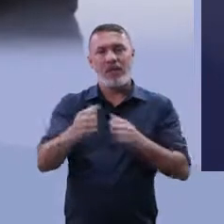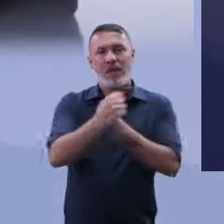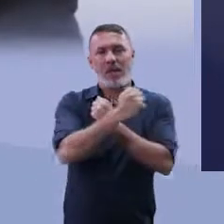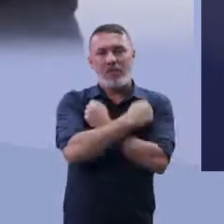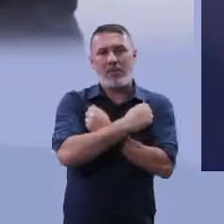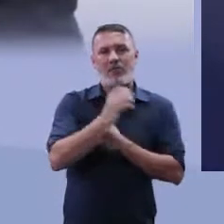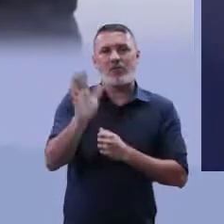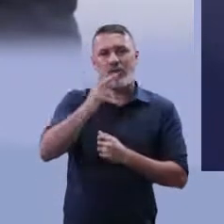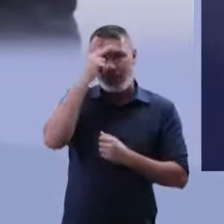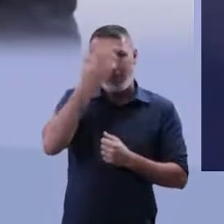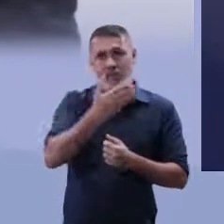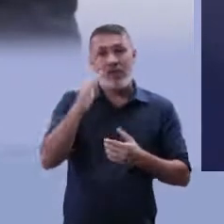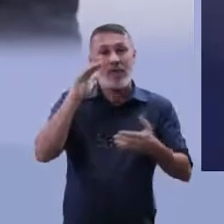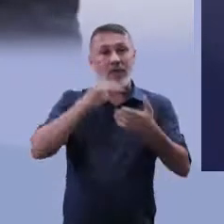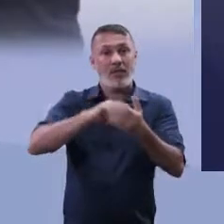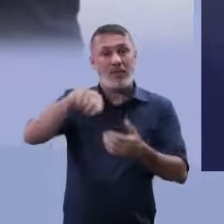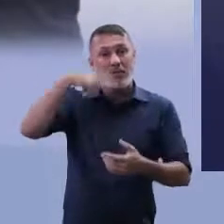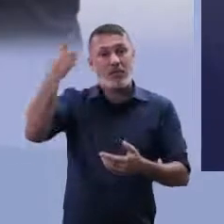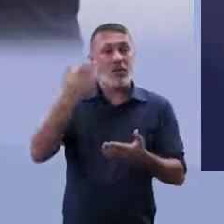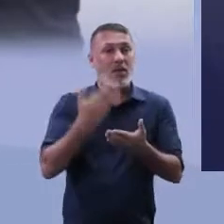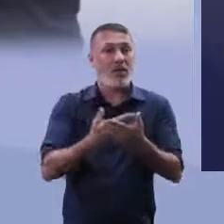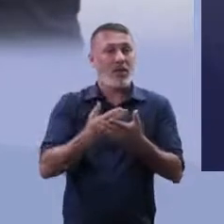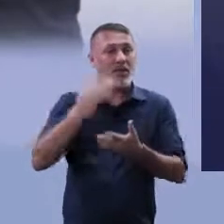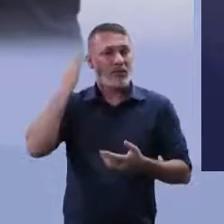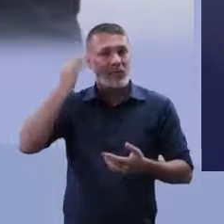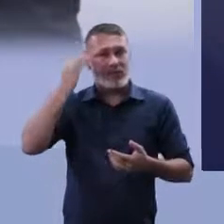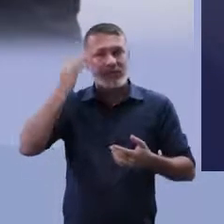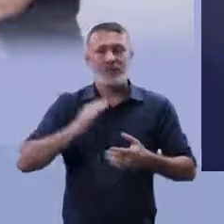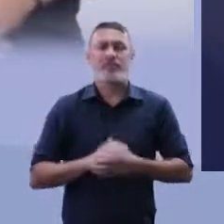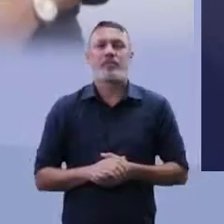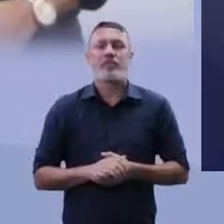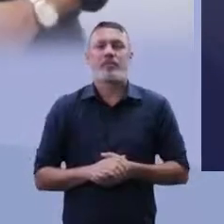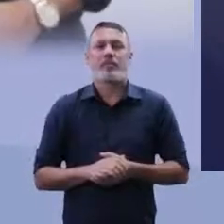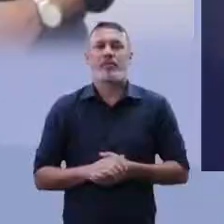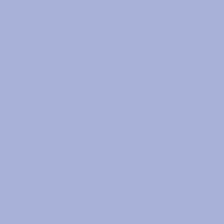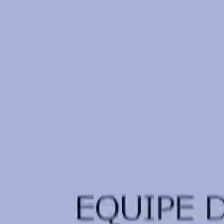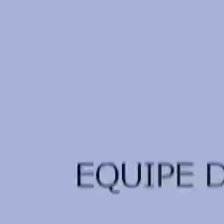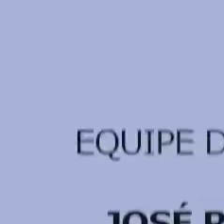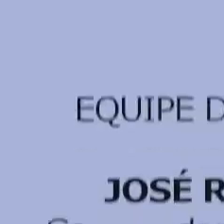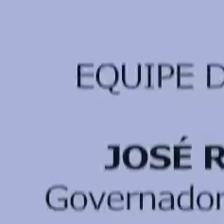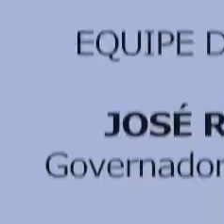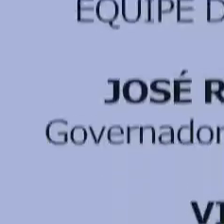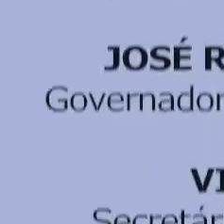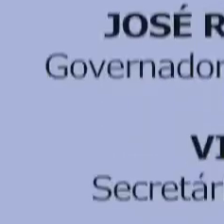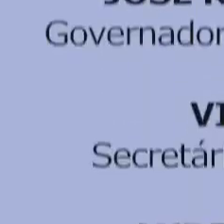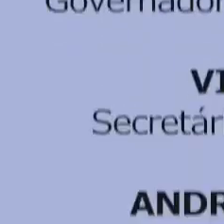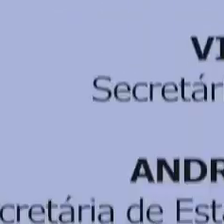mas por hoje é só. Um grande abraço. Valeu, galera. Até a nossa próxima aula de filosofia.